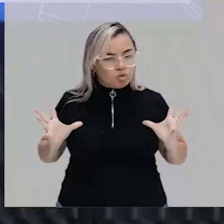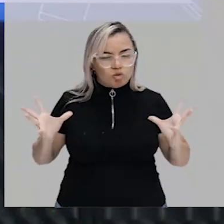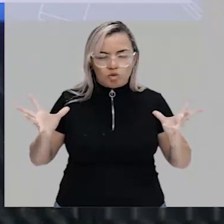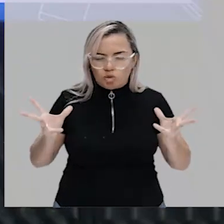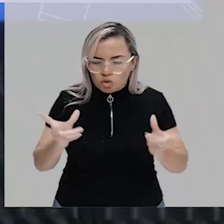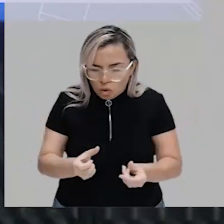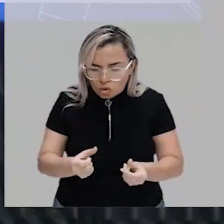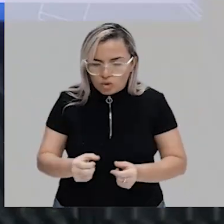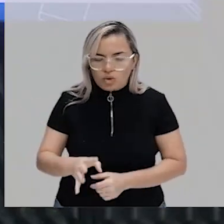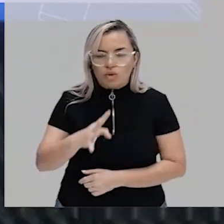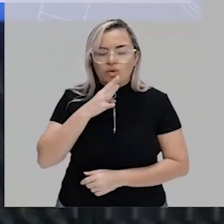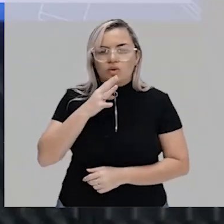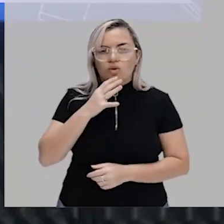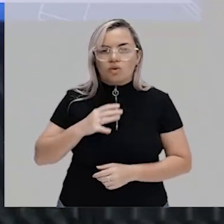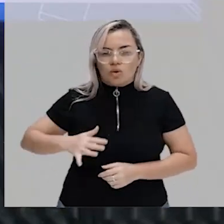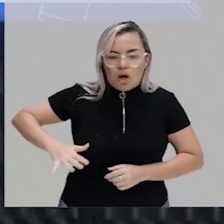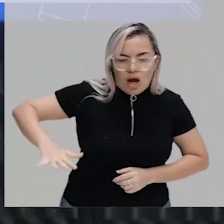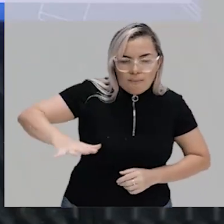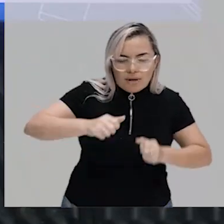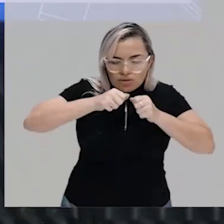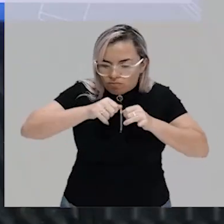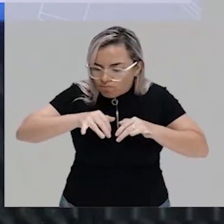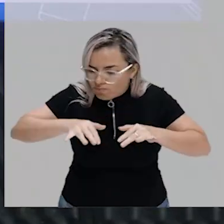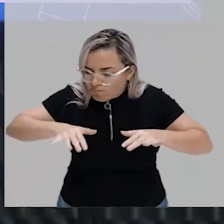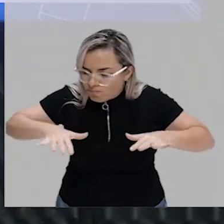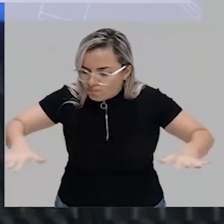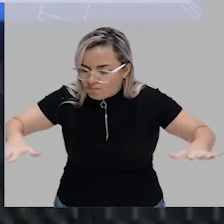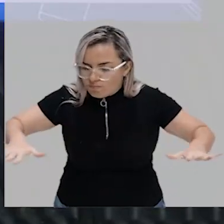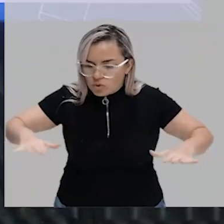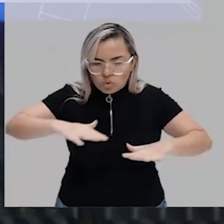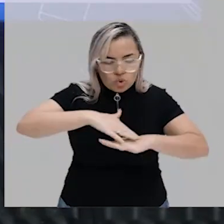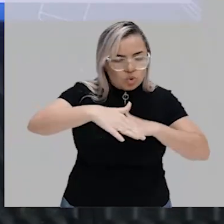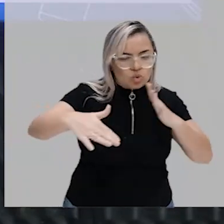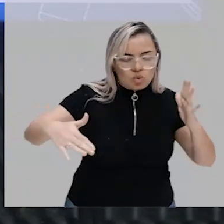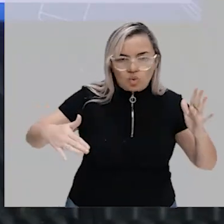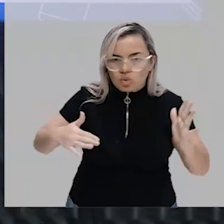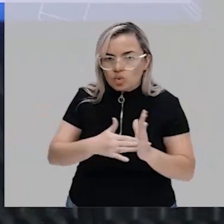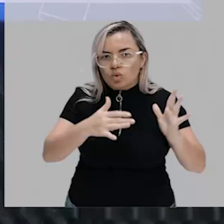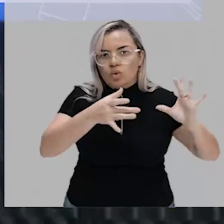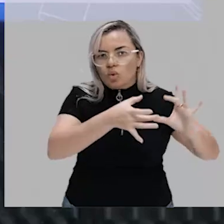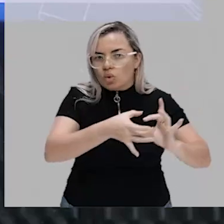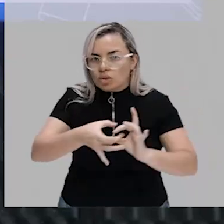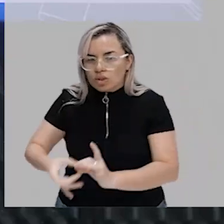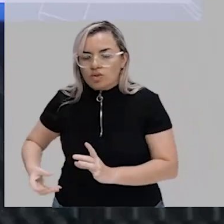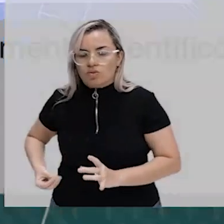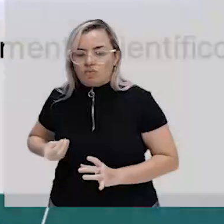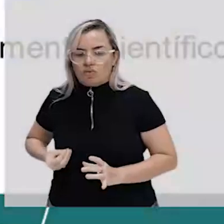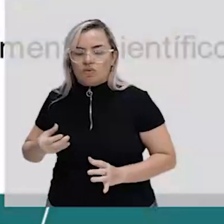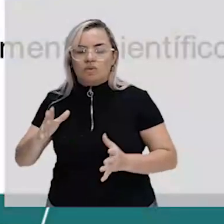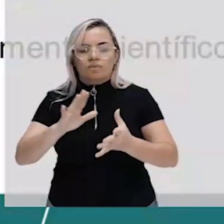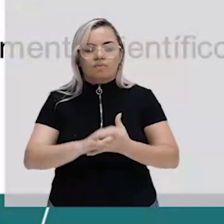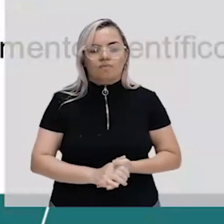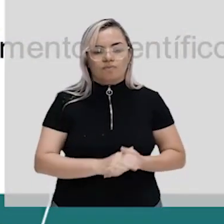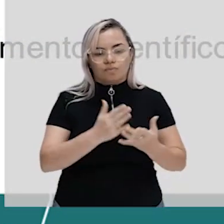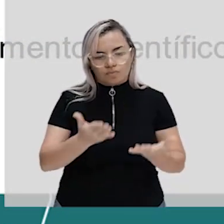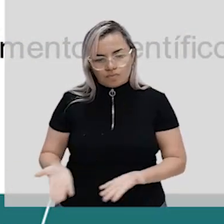o quê? A abrangência, que é o mesmo que visão de conjunto. Fechou? Vamos lá